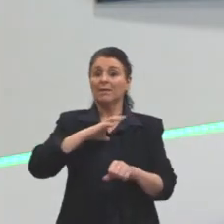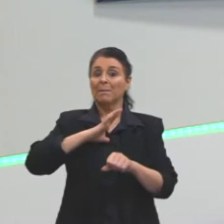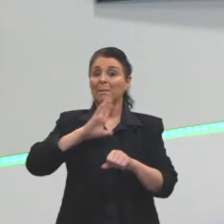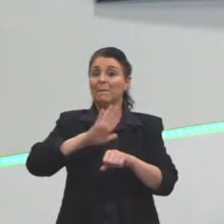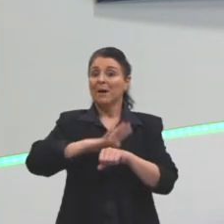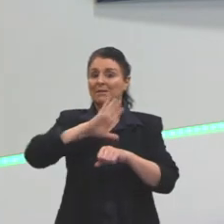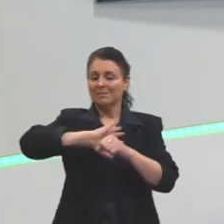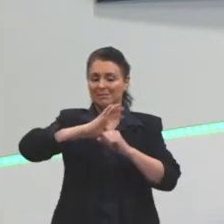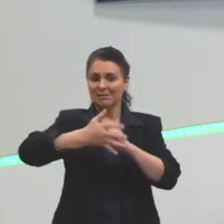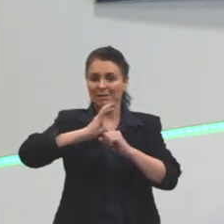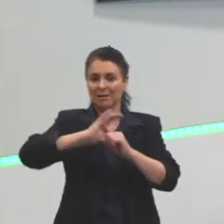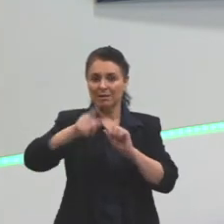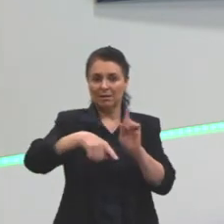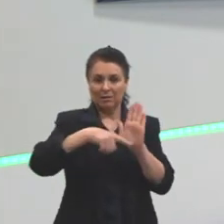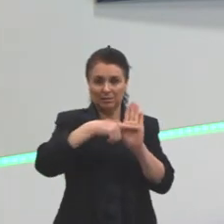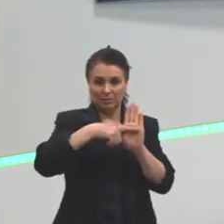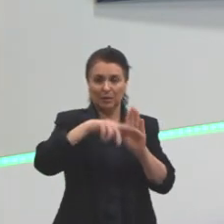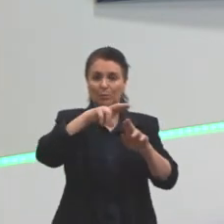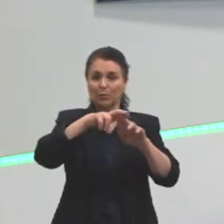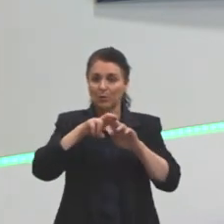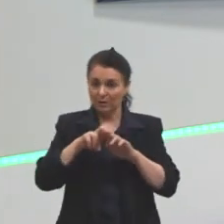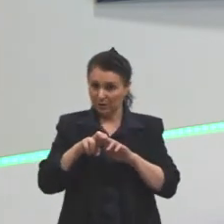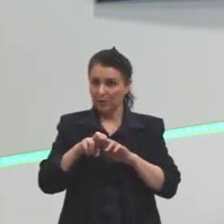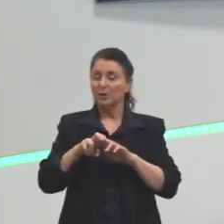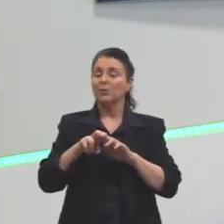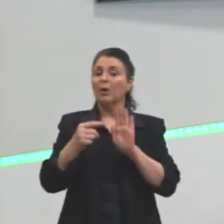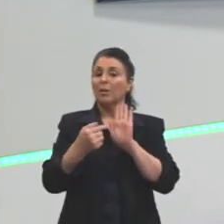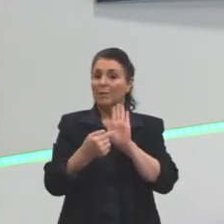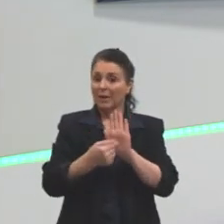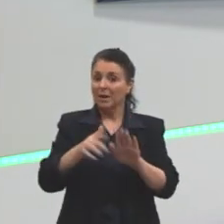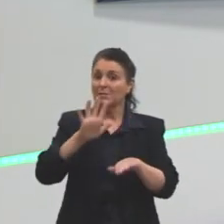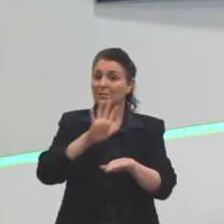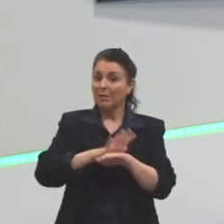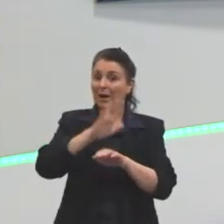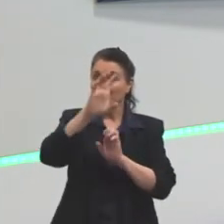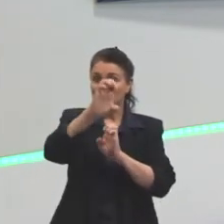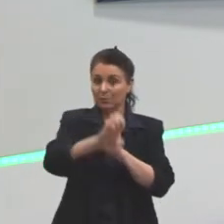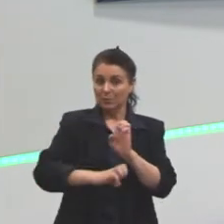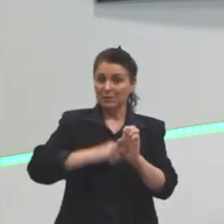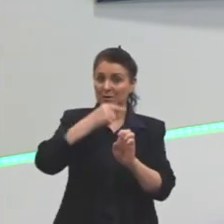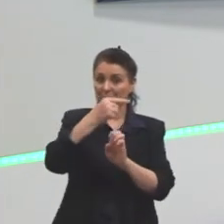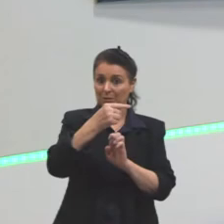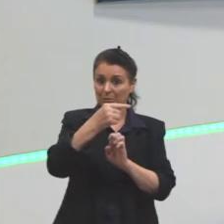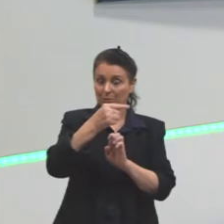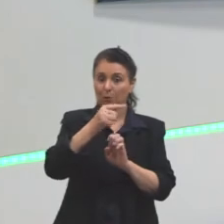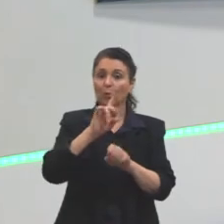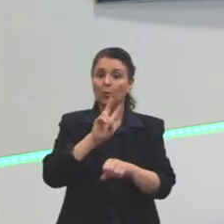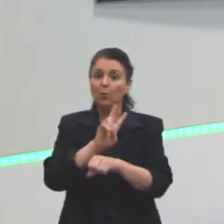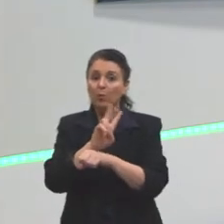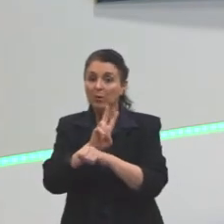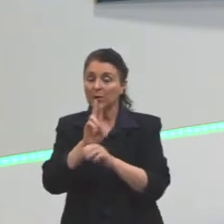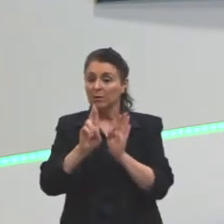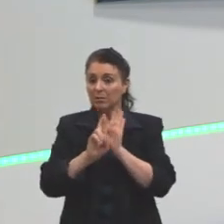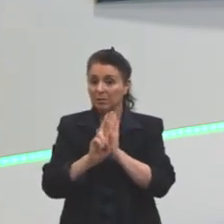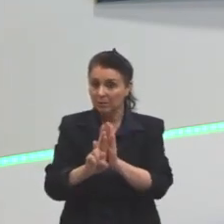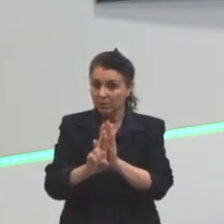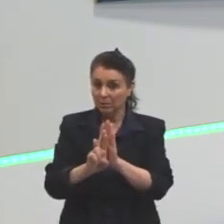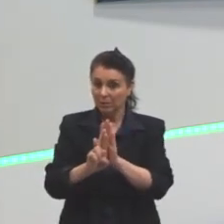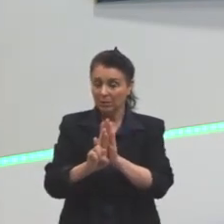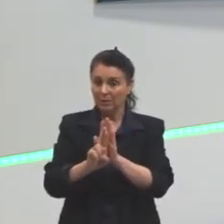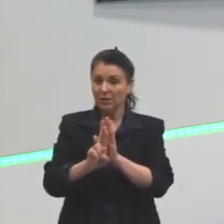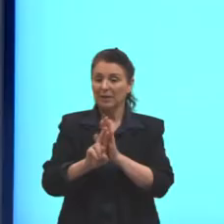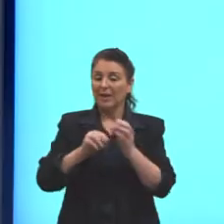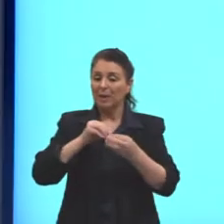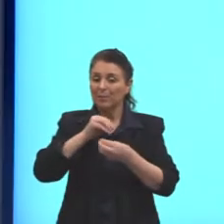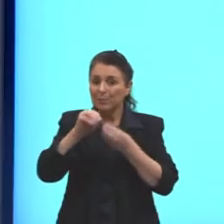tá com somente aparece os elétrons por isso então cuidado né com essas representações para não se enganar pensar que a gente tá mexendo